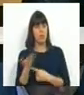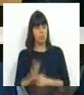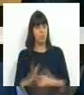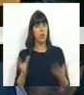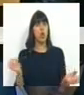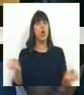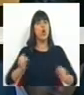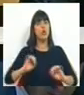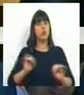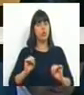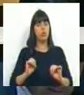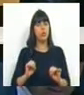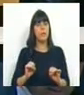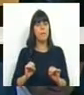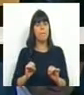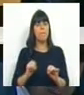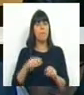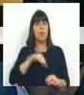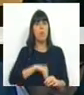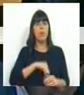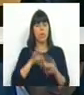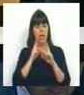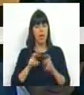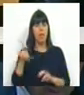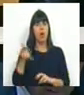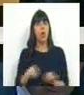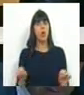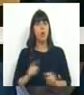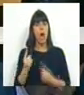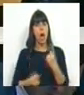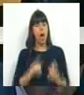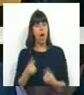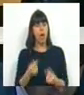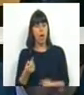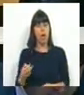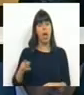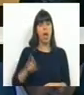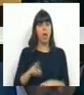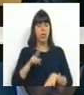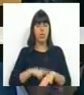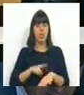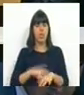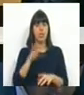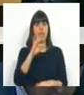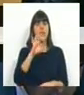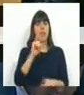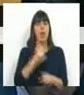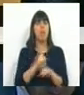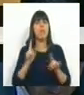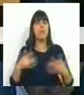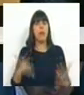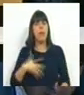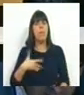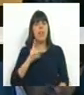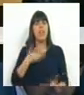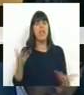exemplo, não foram também considerados os bolseiros de investigação ou alguém da anterior direção da FCT? De que